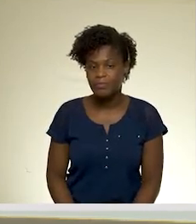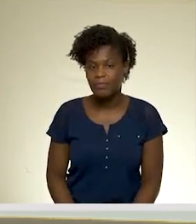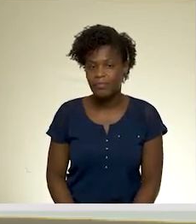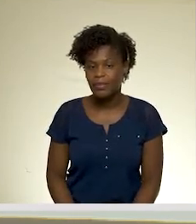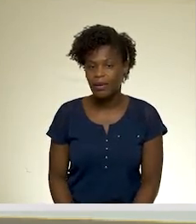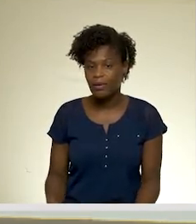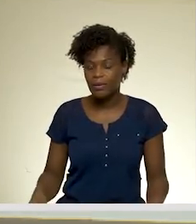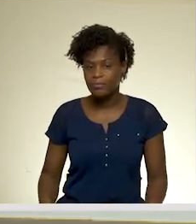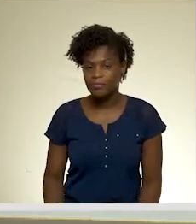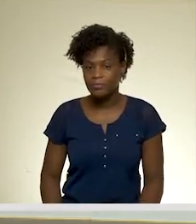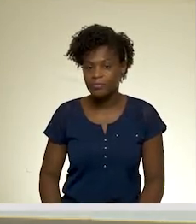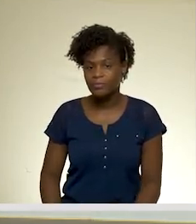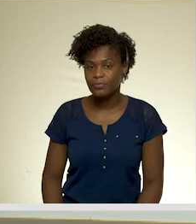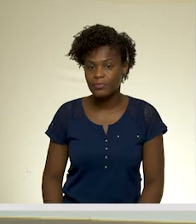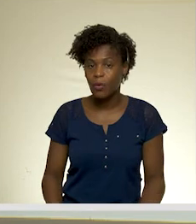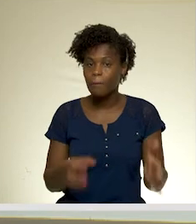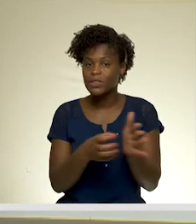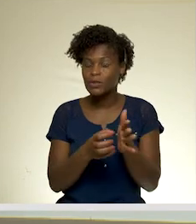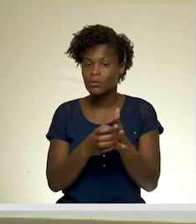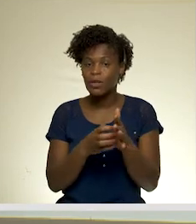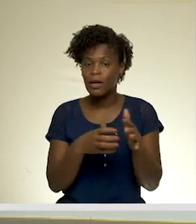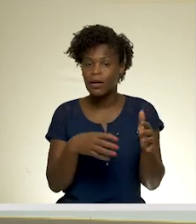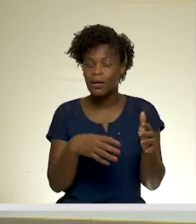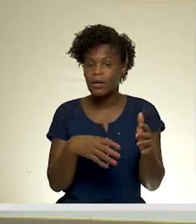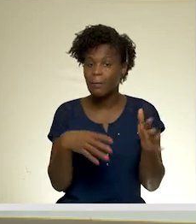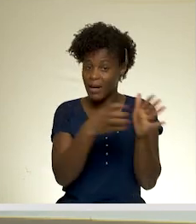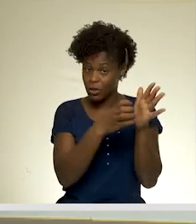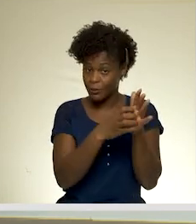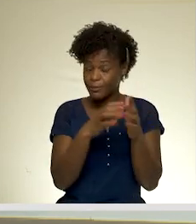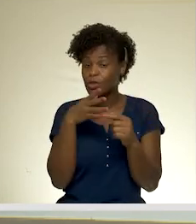imagem de objeto